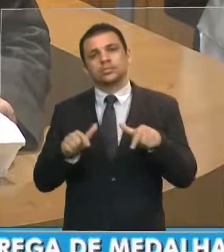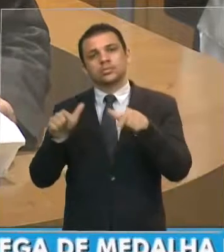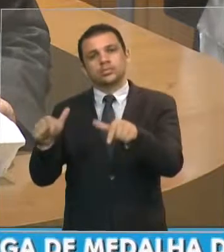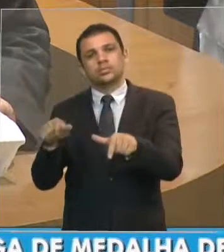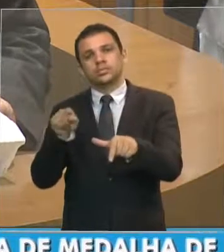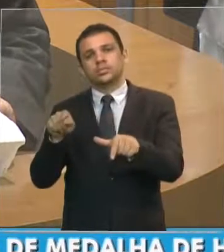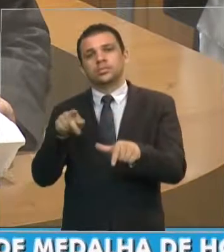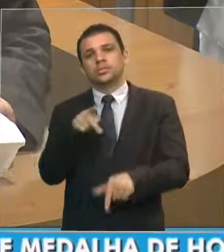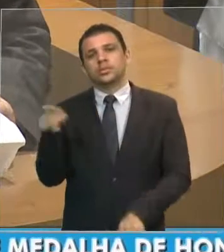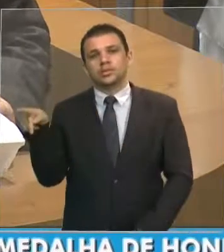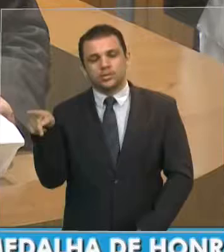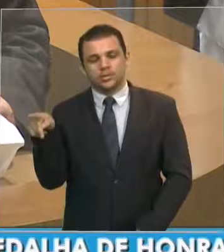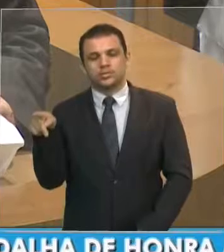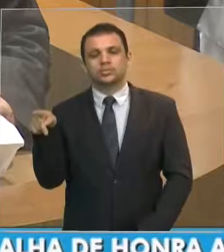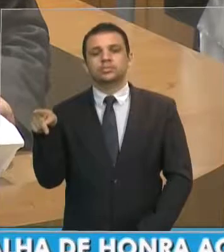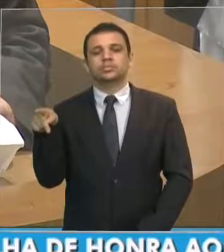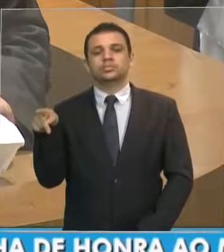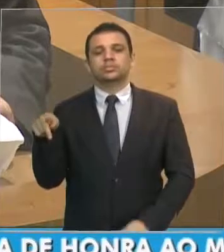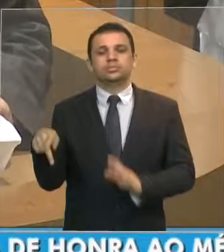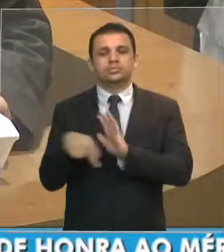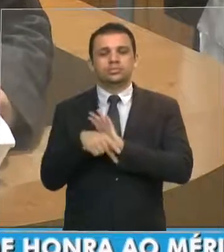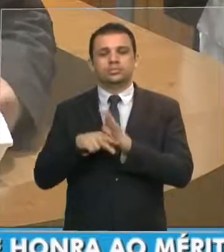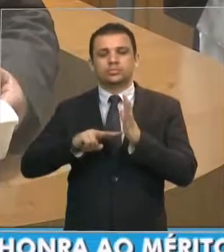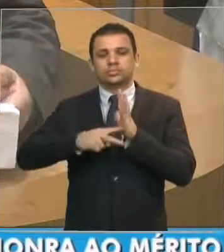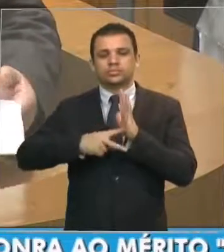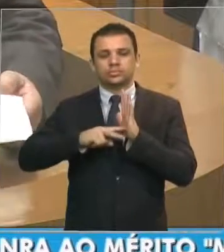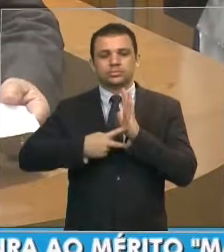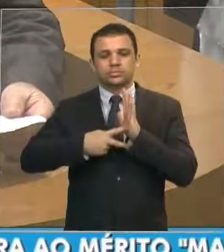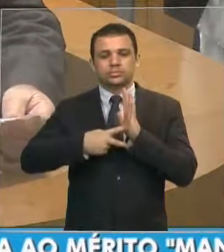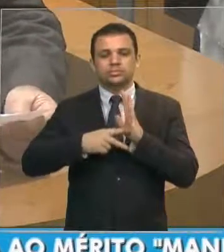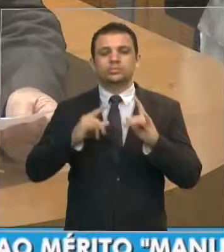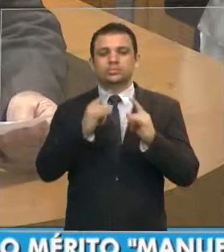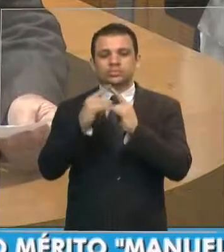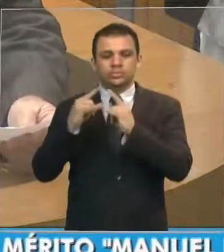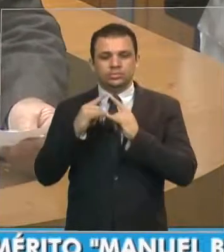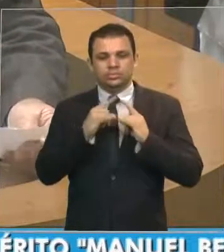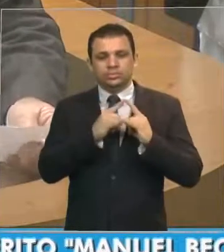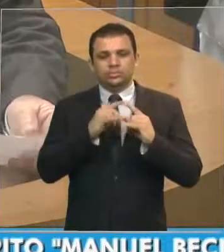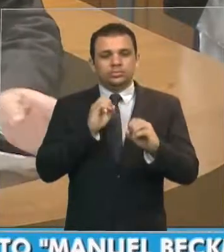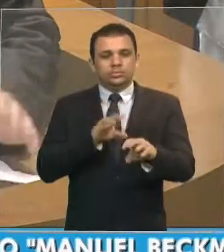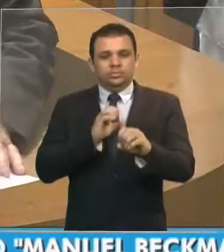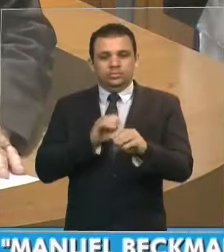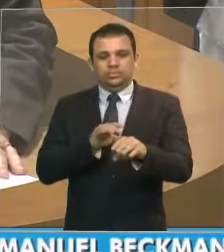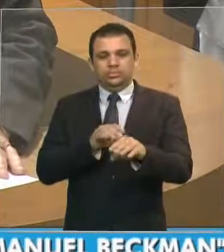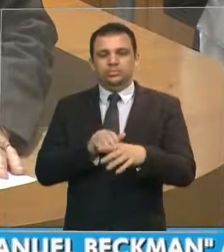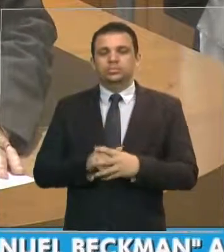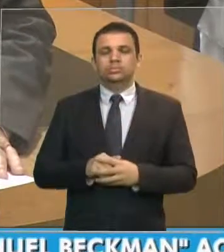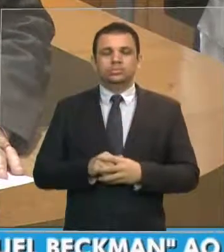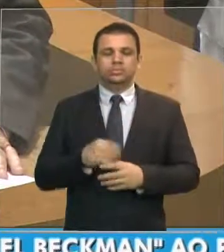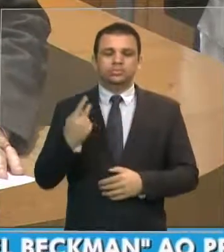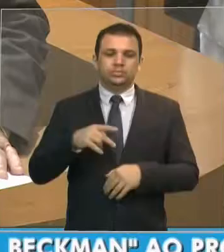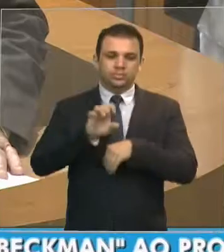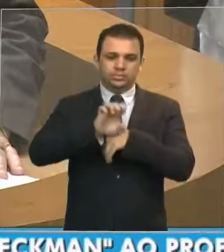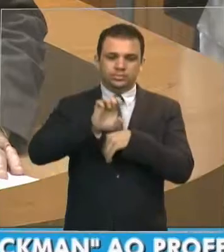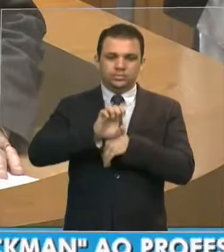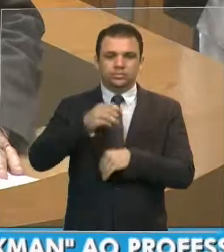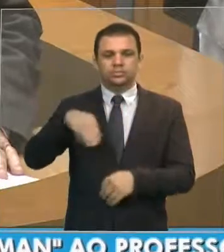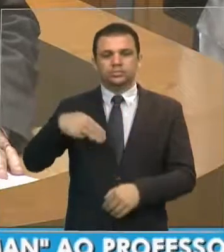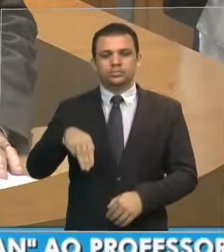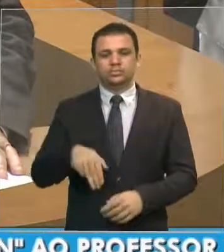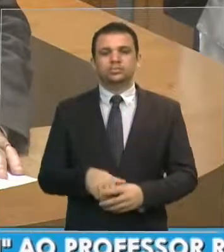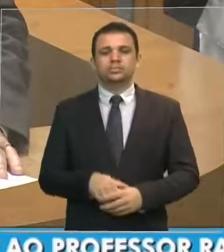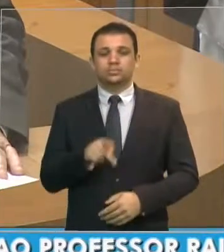presidente emérito do Sindicato dos Estabelecimentos de Ensino do Estado do